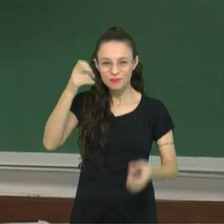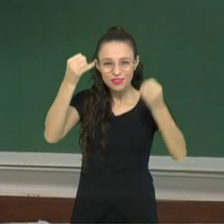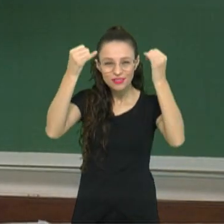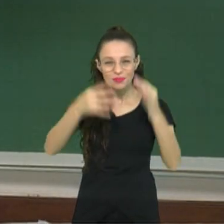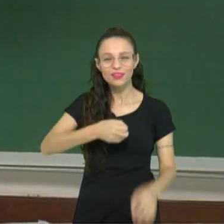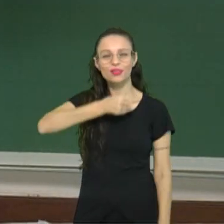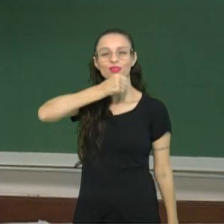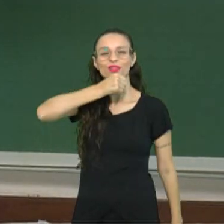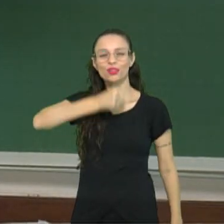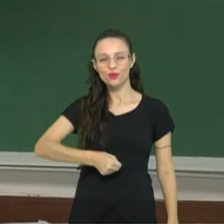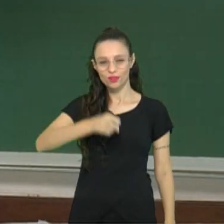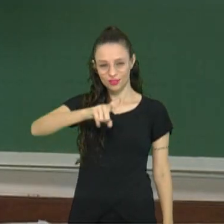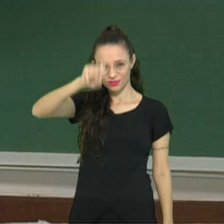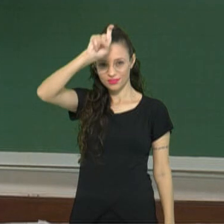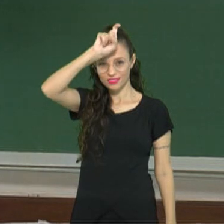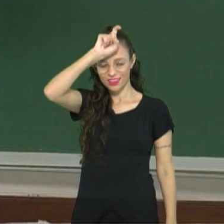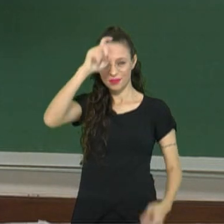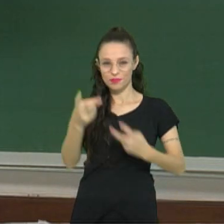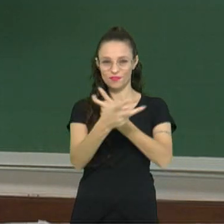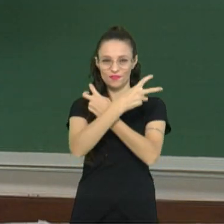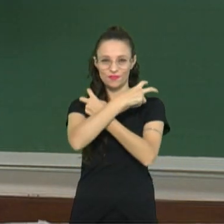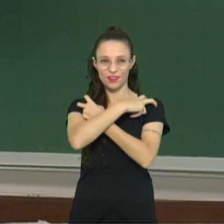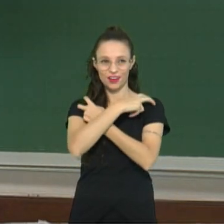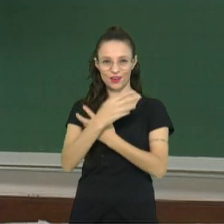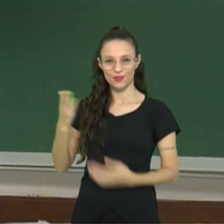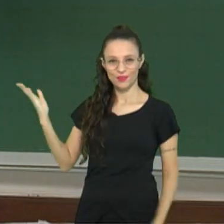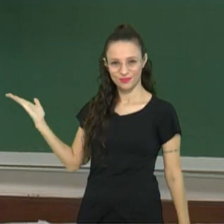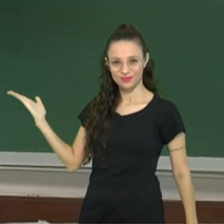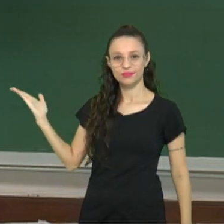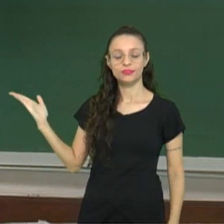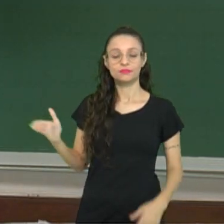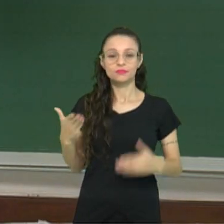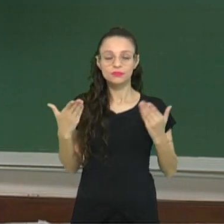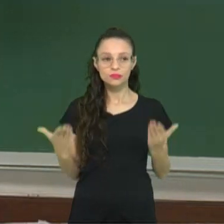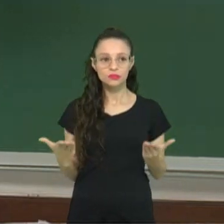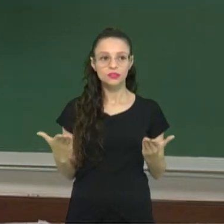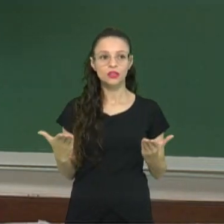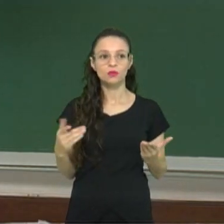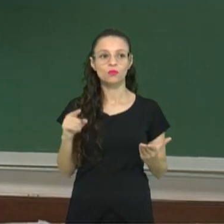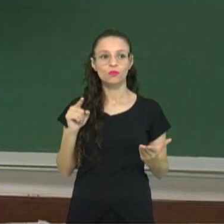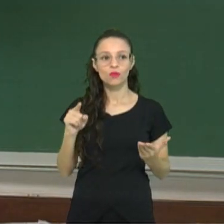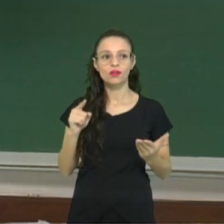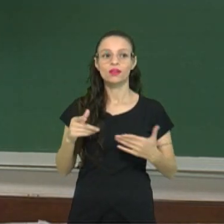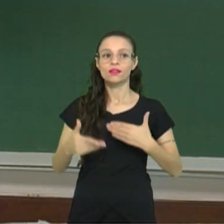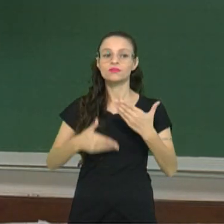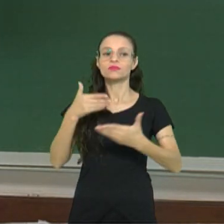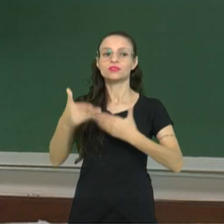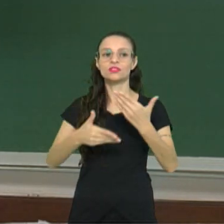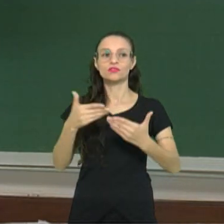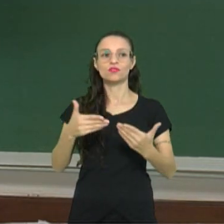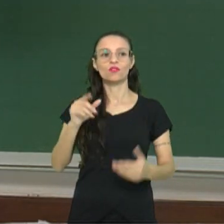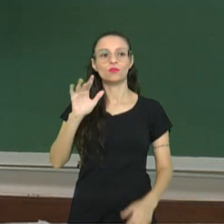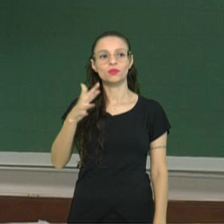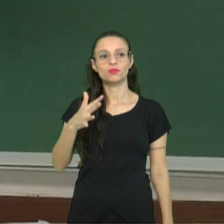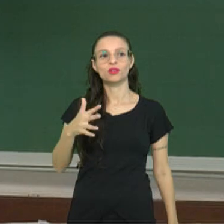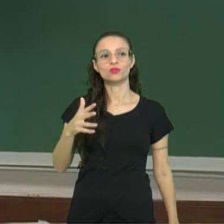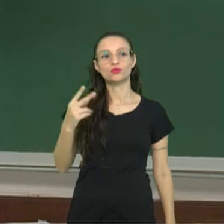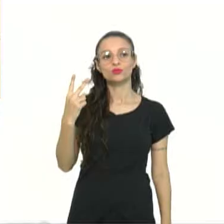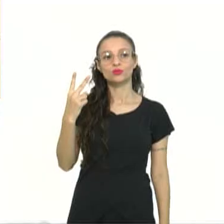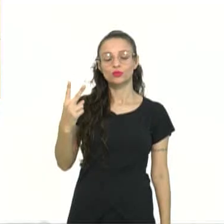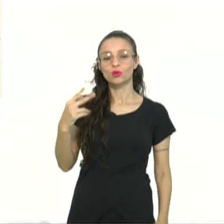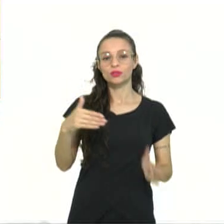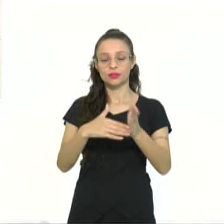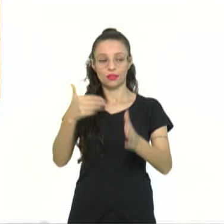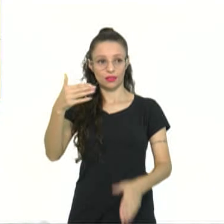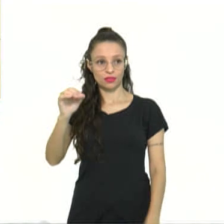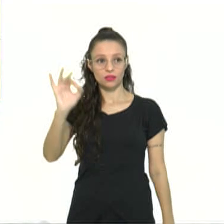no comecinho da aula, né? Tá aqui a imagem dele outra vez, né? Se desenvolve cerca de 2 a 10% dos pacientes.